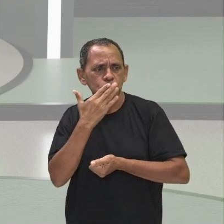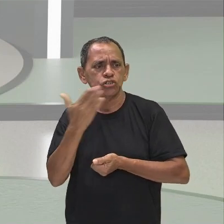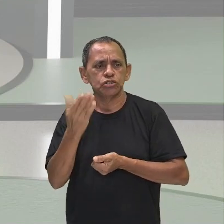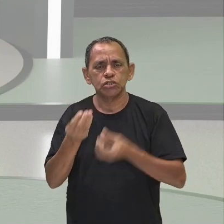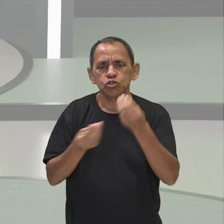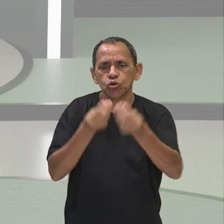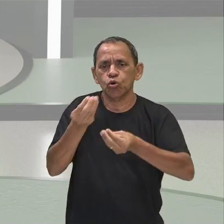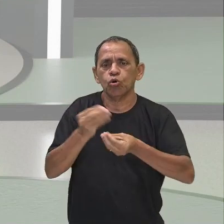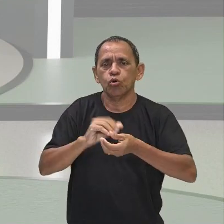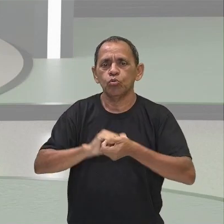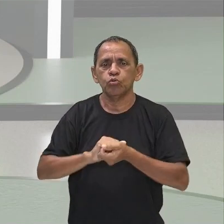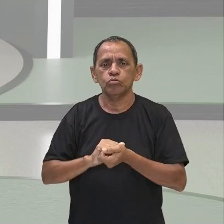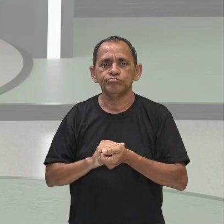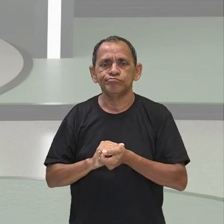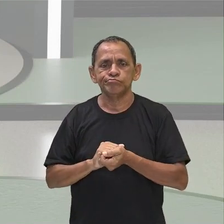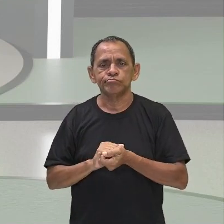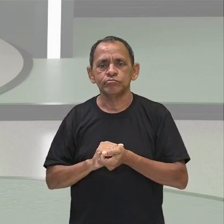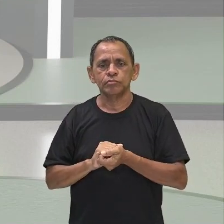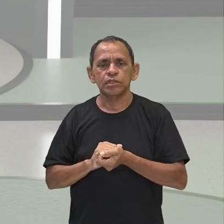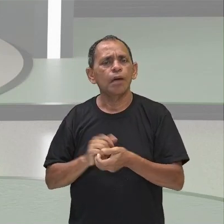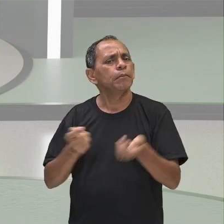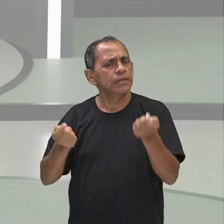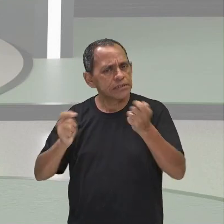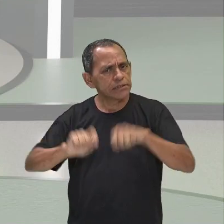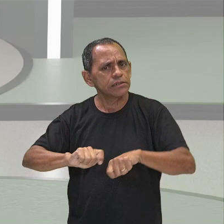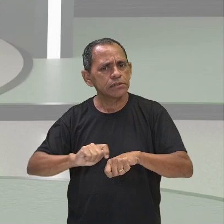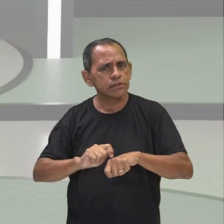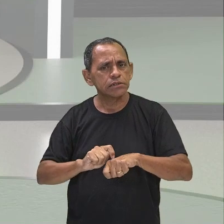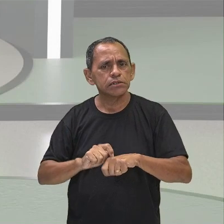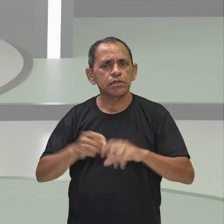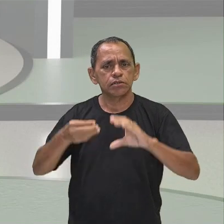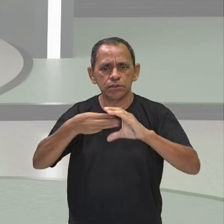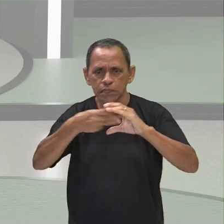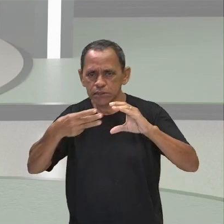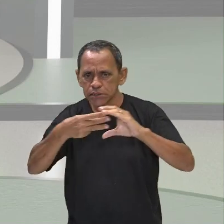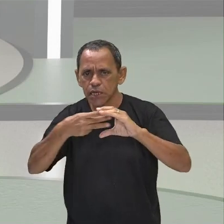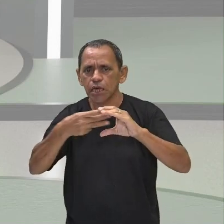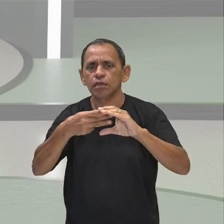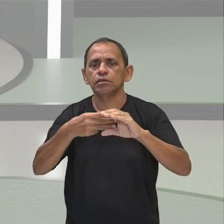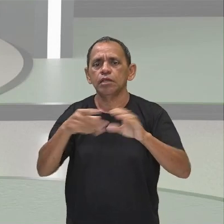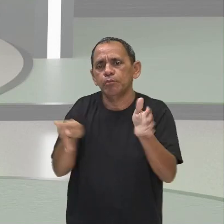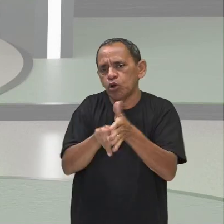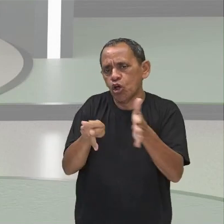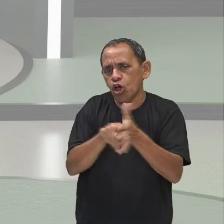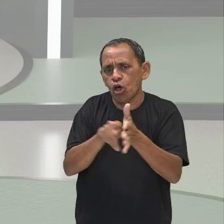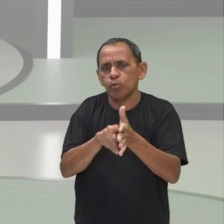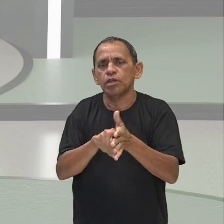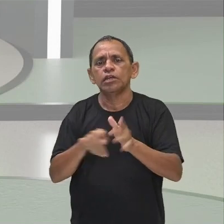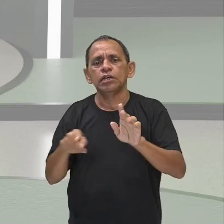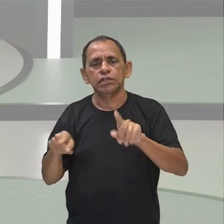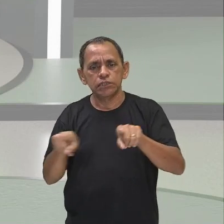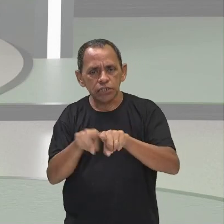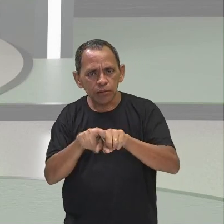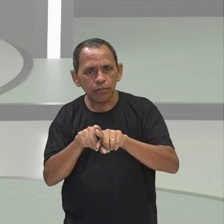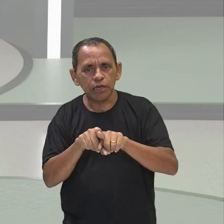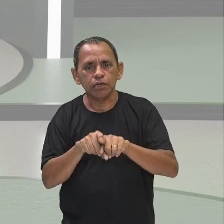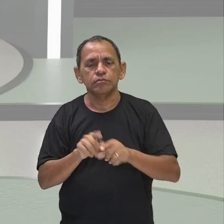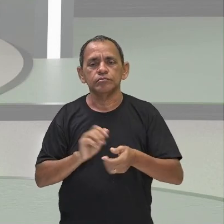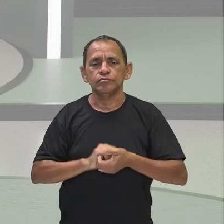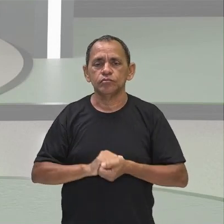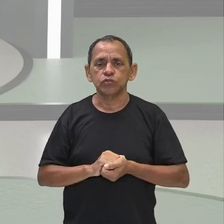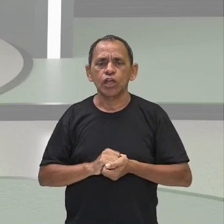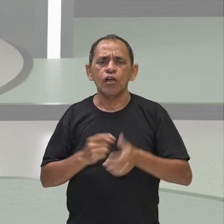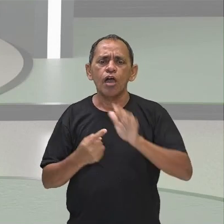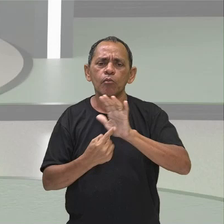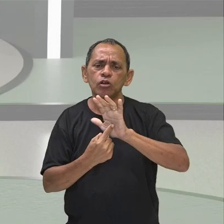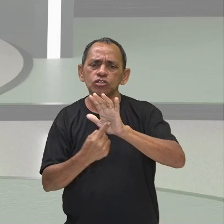assim, pela necessidade da própria célula, né? Ela vai sinalizar, o